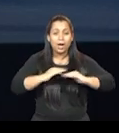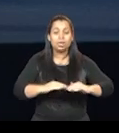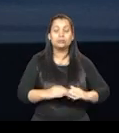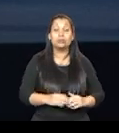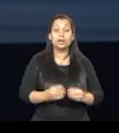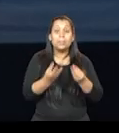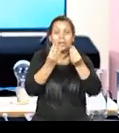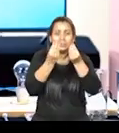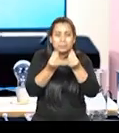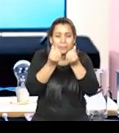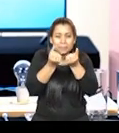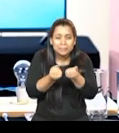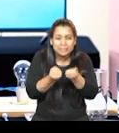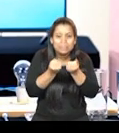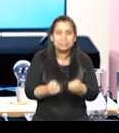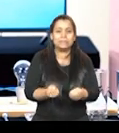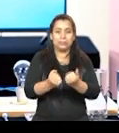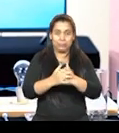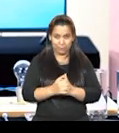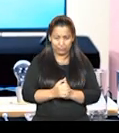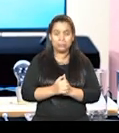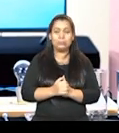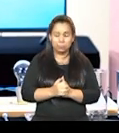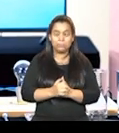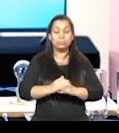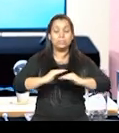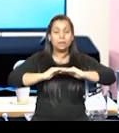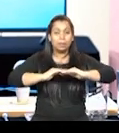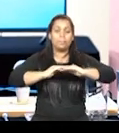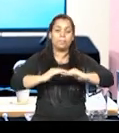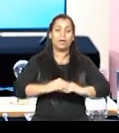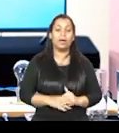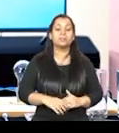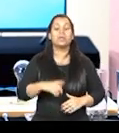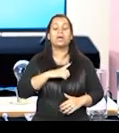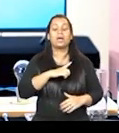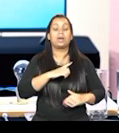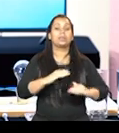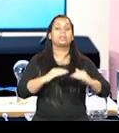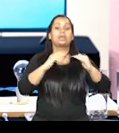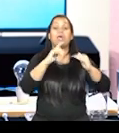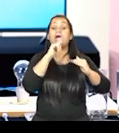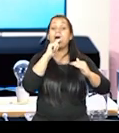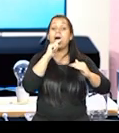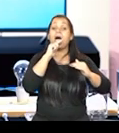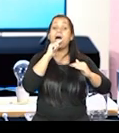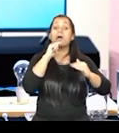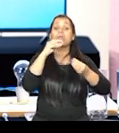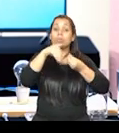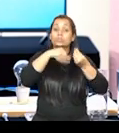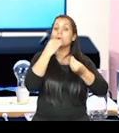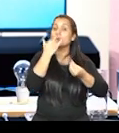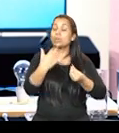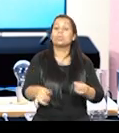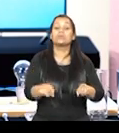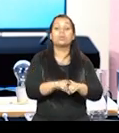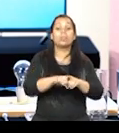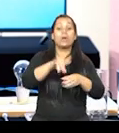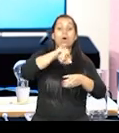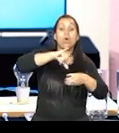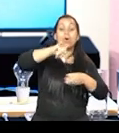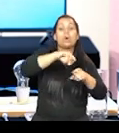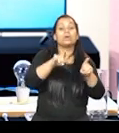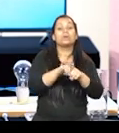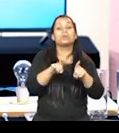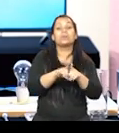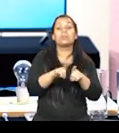mais denso, por isso ele fica na base. Aí nós temos a solução de água e corante, nós temos o óleo e nós